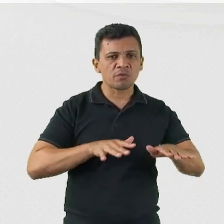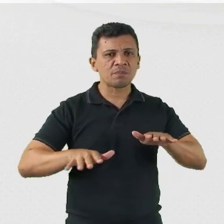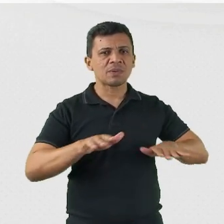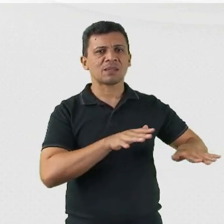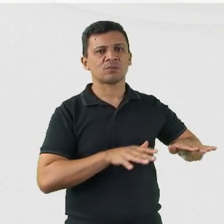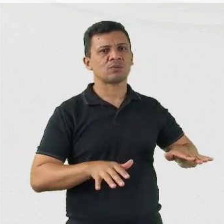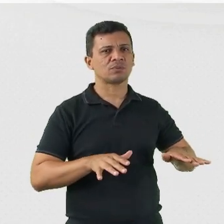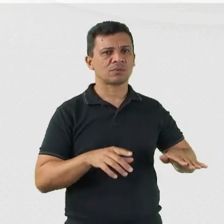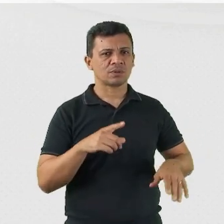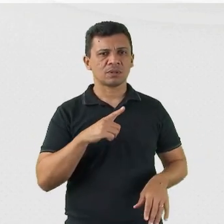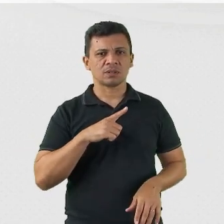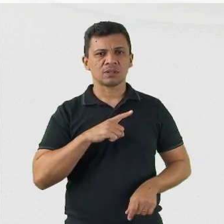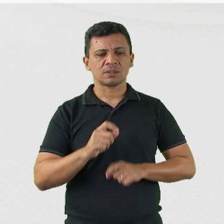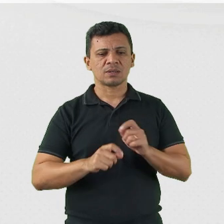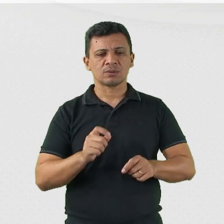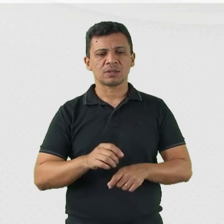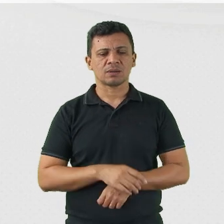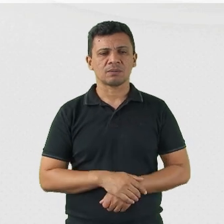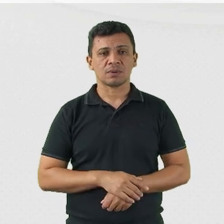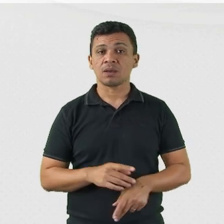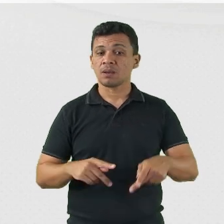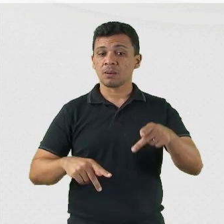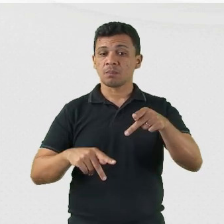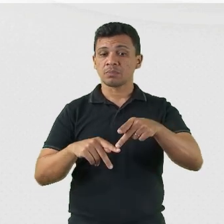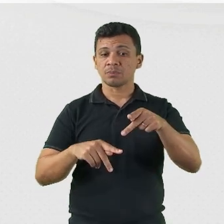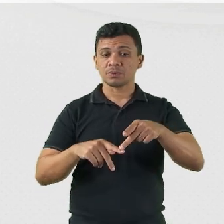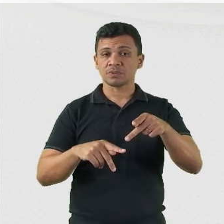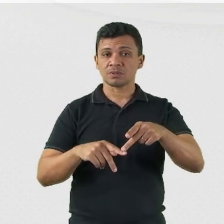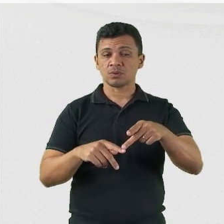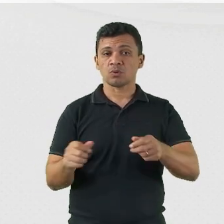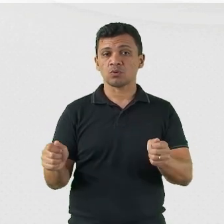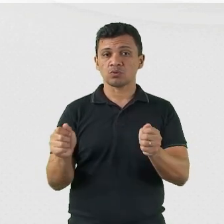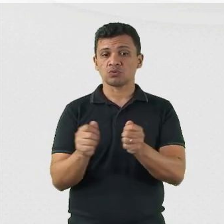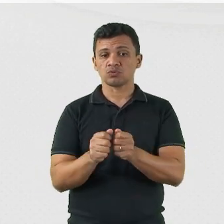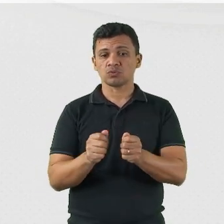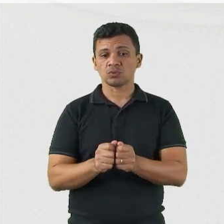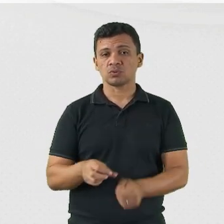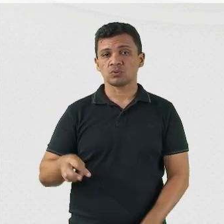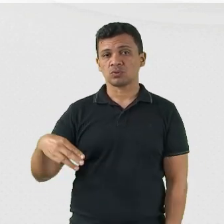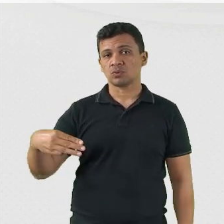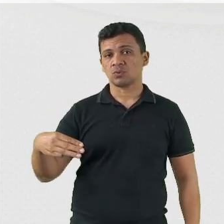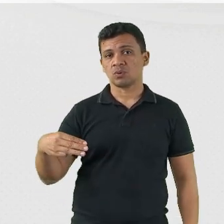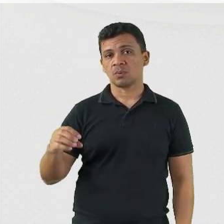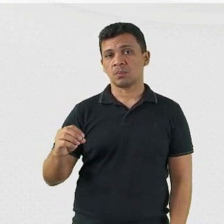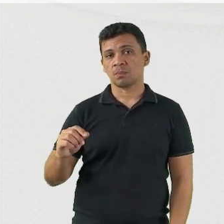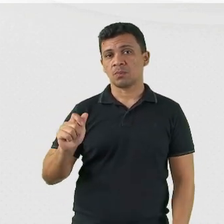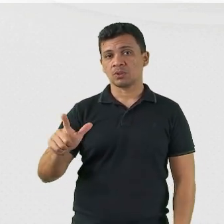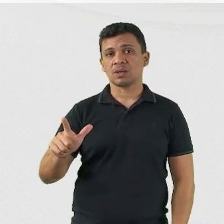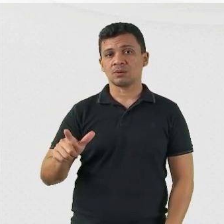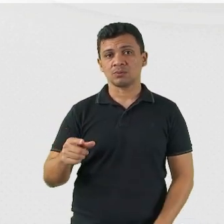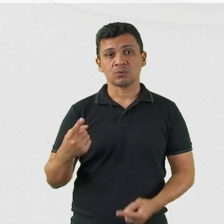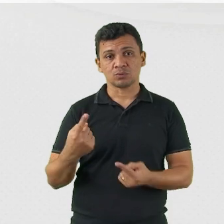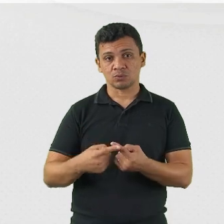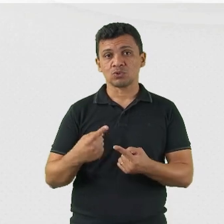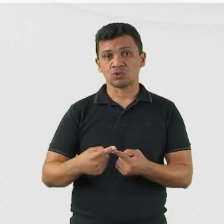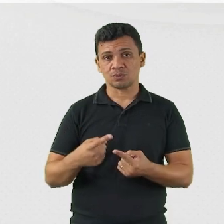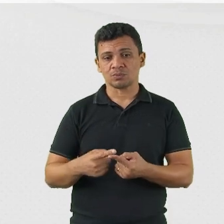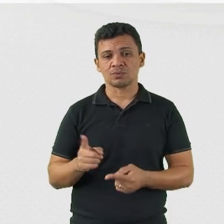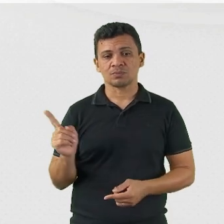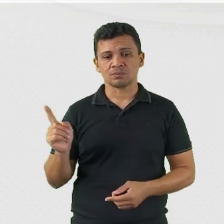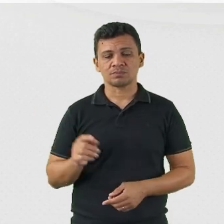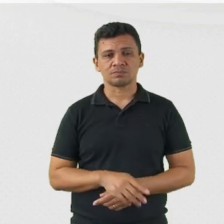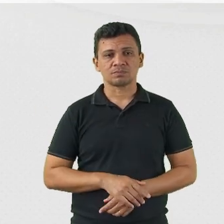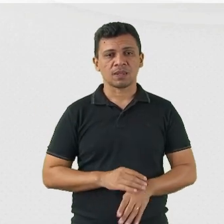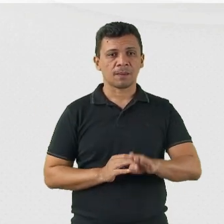que nós vamos ter a preposição acompanhada do modal, acompanhada do tipo de transporte. By